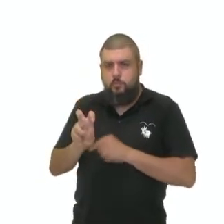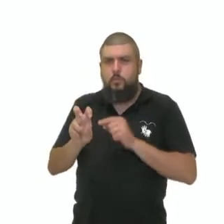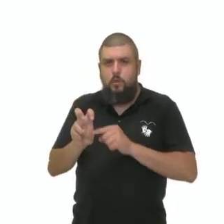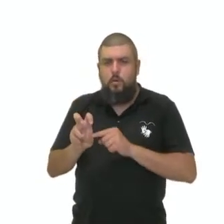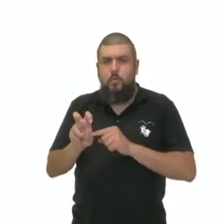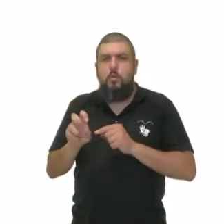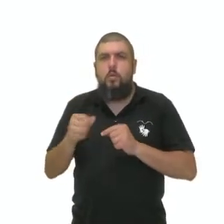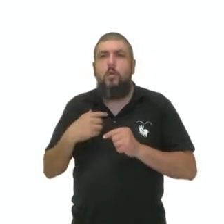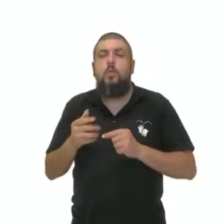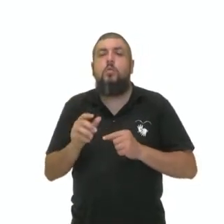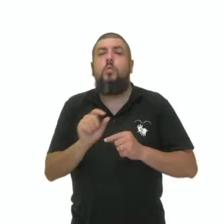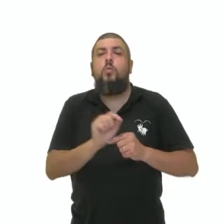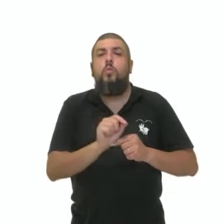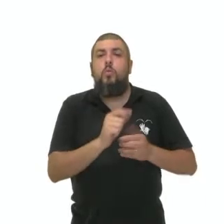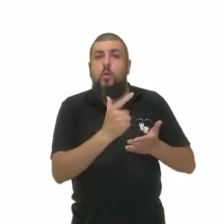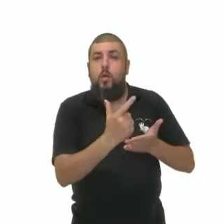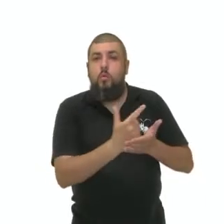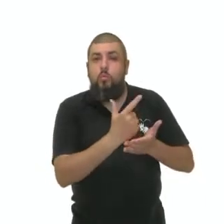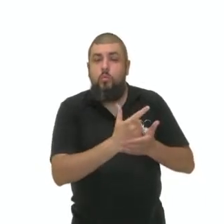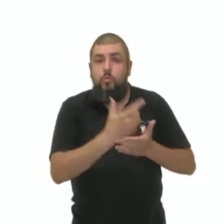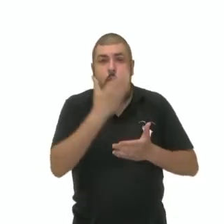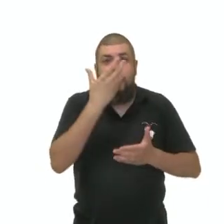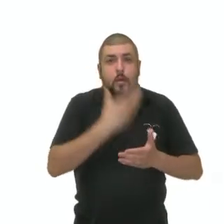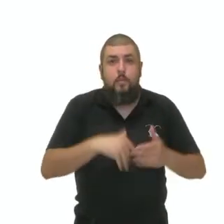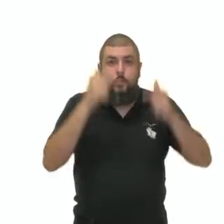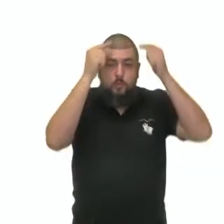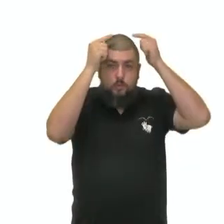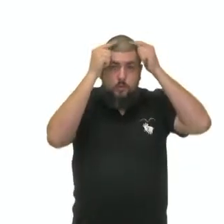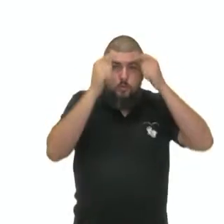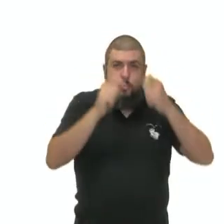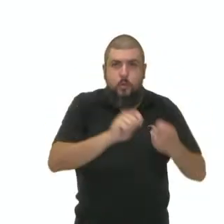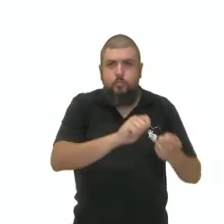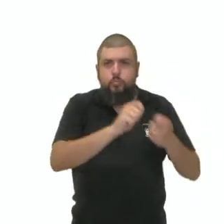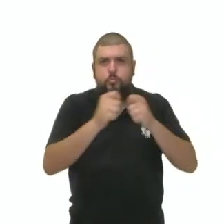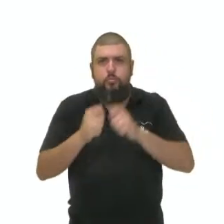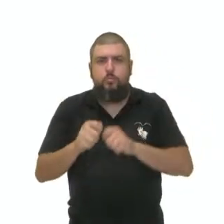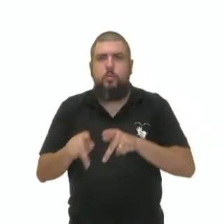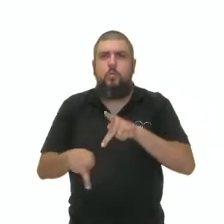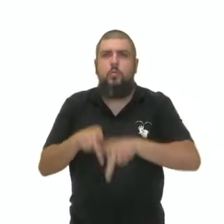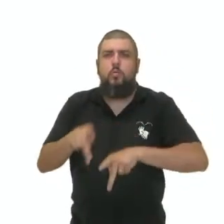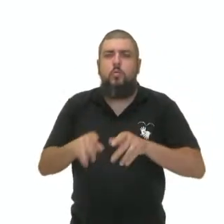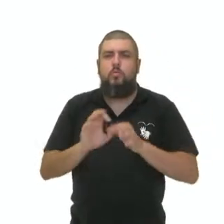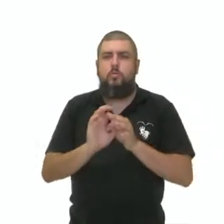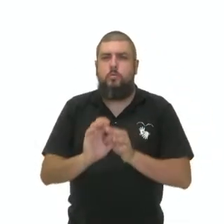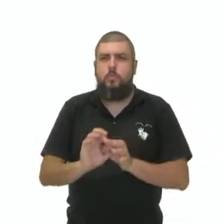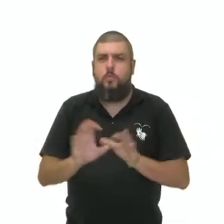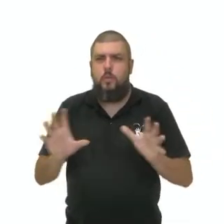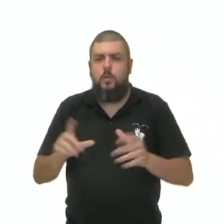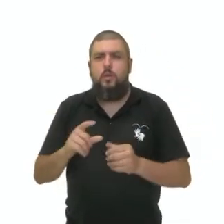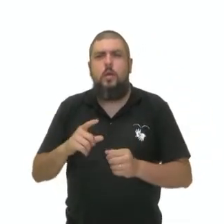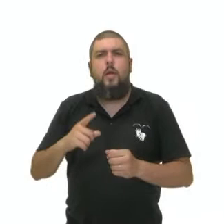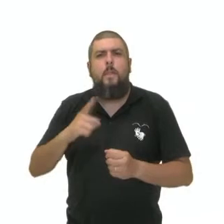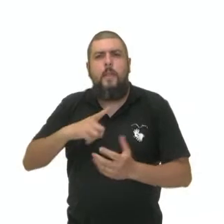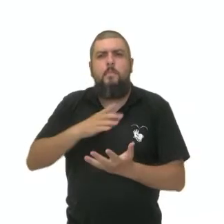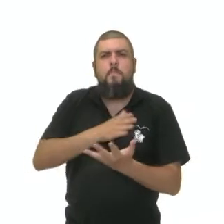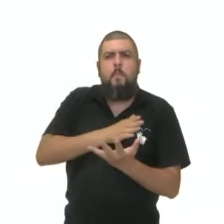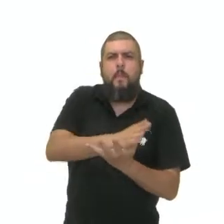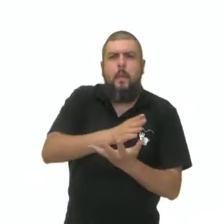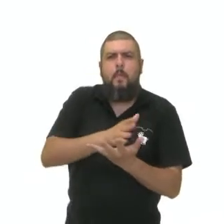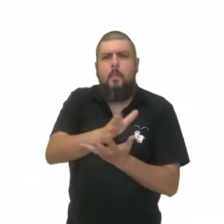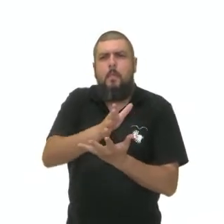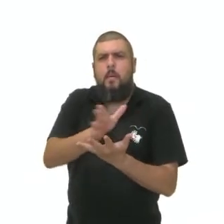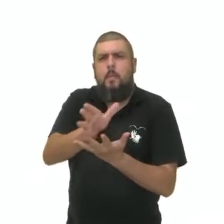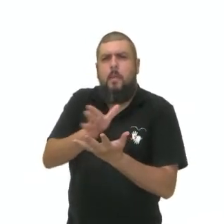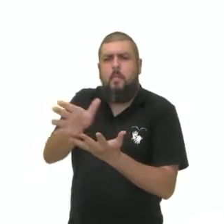se tornou de domínio público, uma avalanche de versões e releituras de O Pequeno Príncipe chegou às